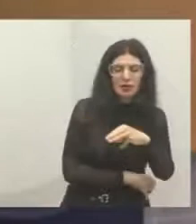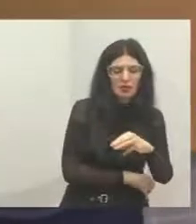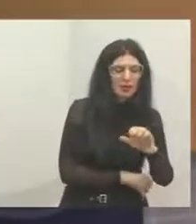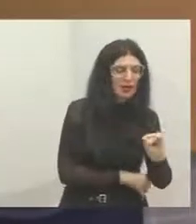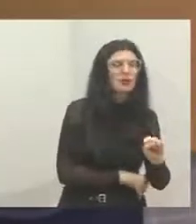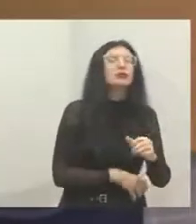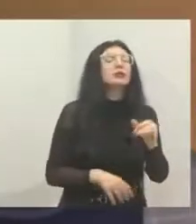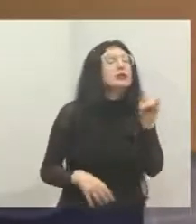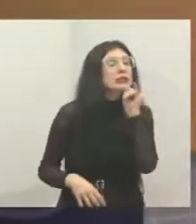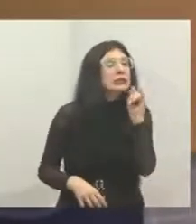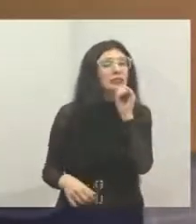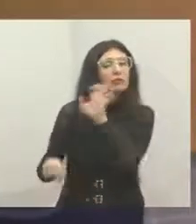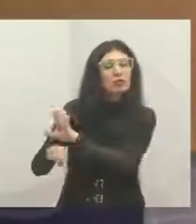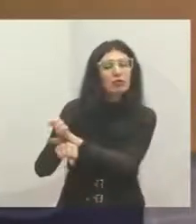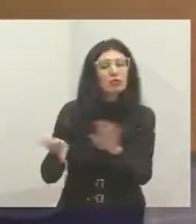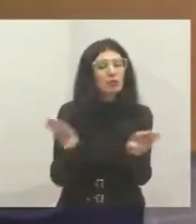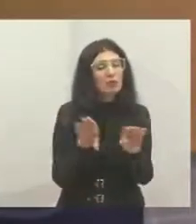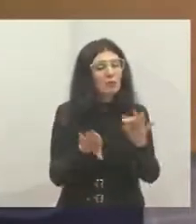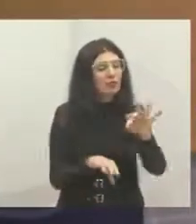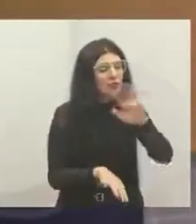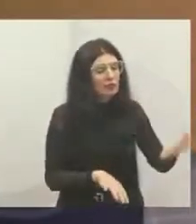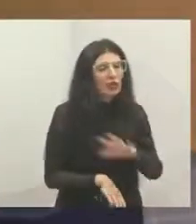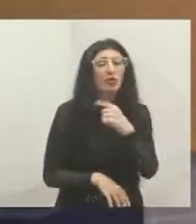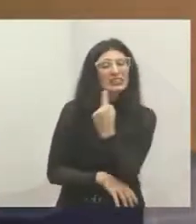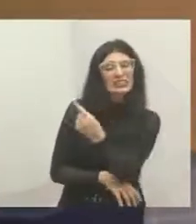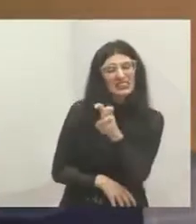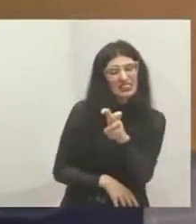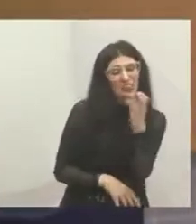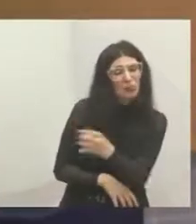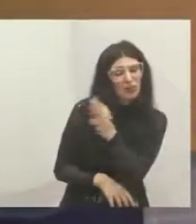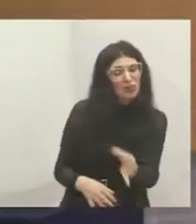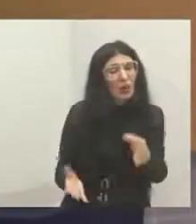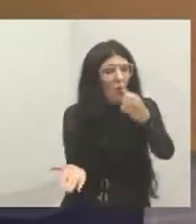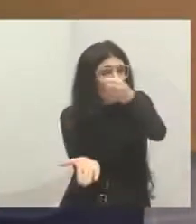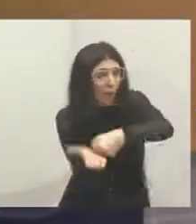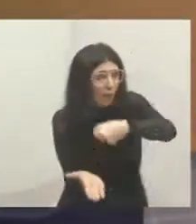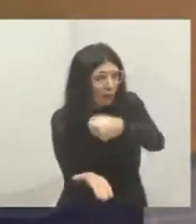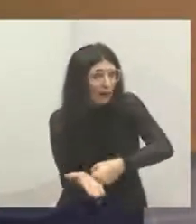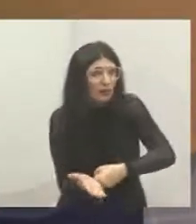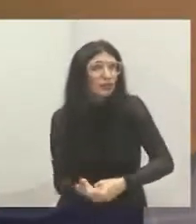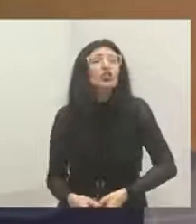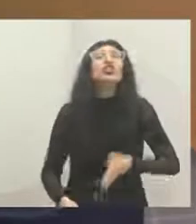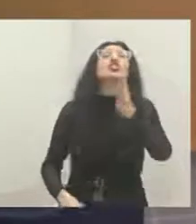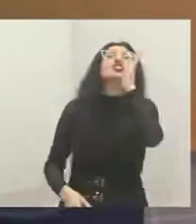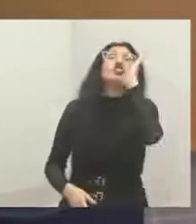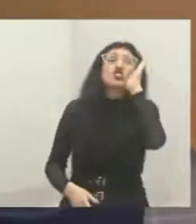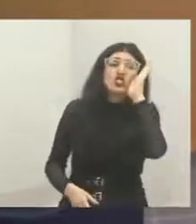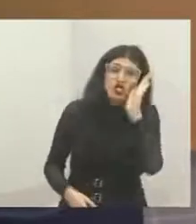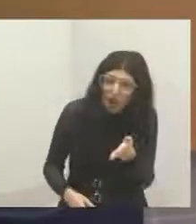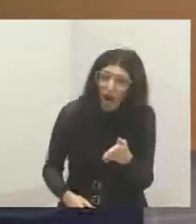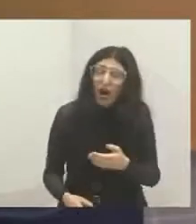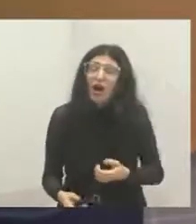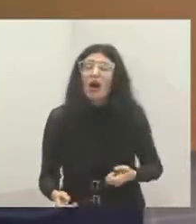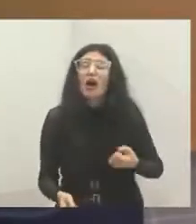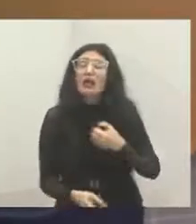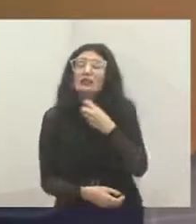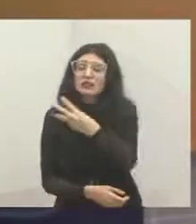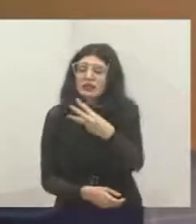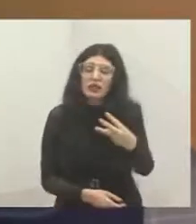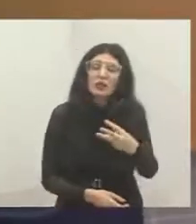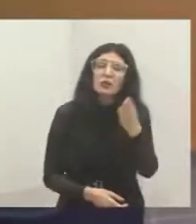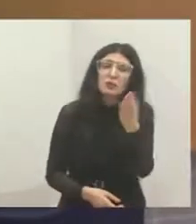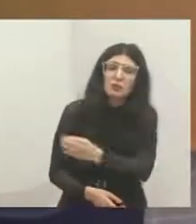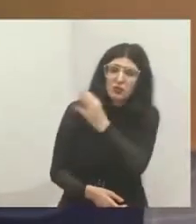do Federal. Desse valor, 15% é obrigatório. Só que nós já empenhamos 33% com